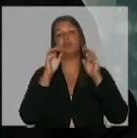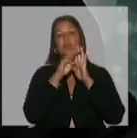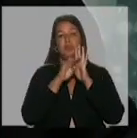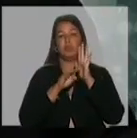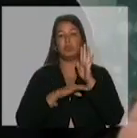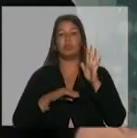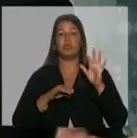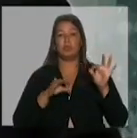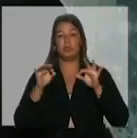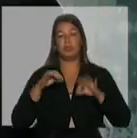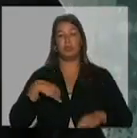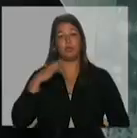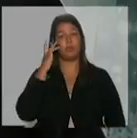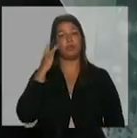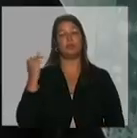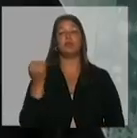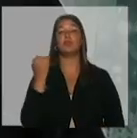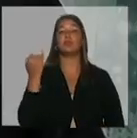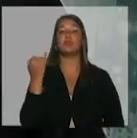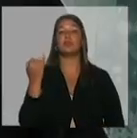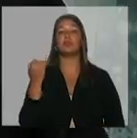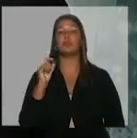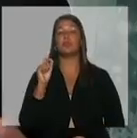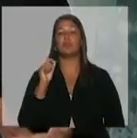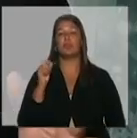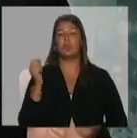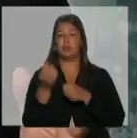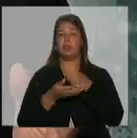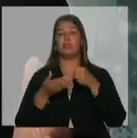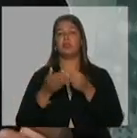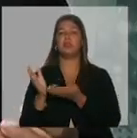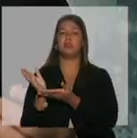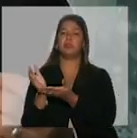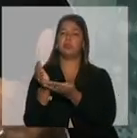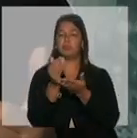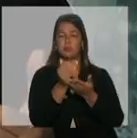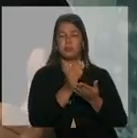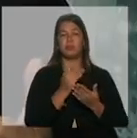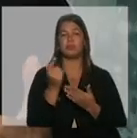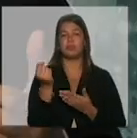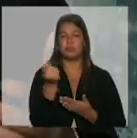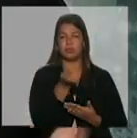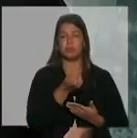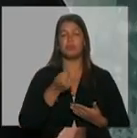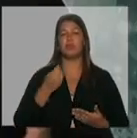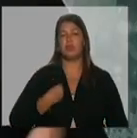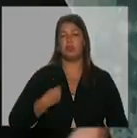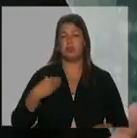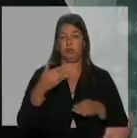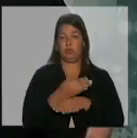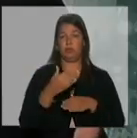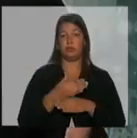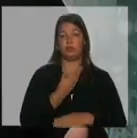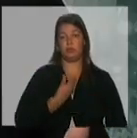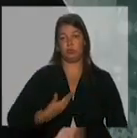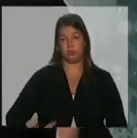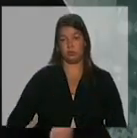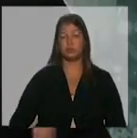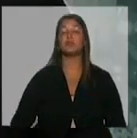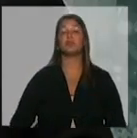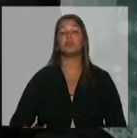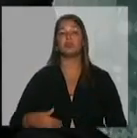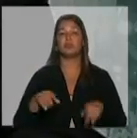fazer um histórico, né, que eu acho que é muito importante, porque basicamente quando a gente fala de arrecadação proveniente de royalties, de participações